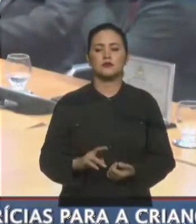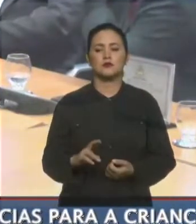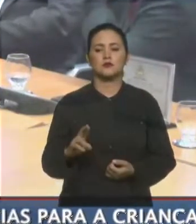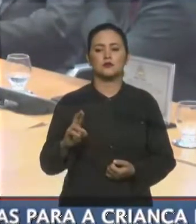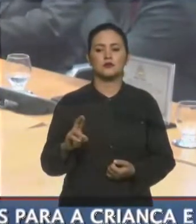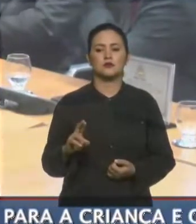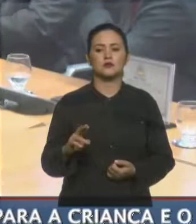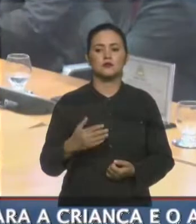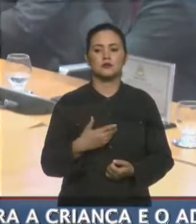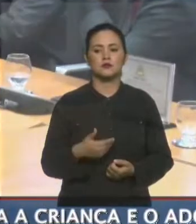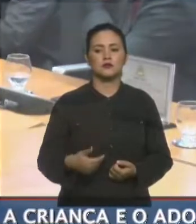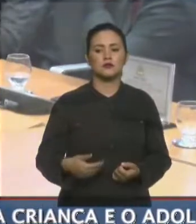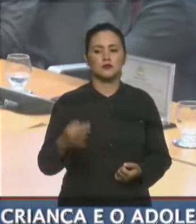o senhor governador Flávio Dino.